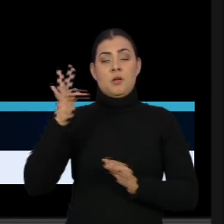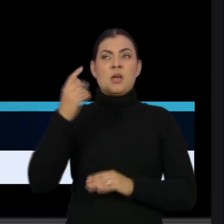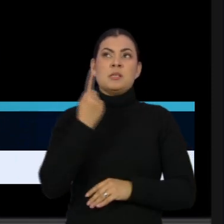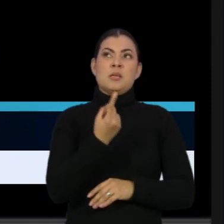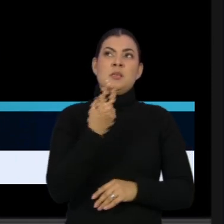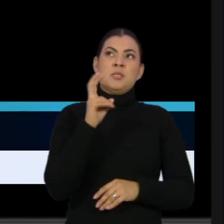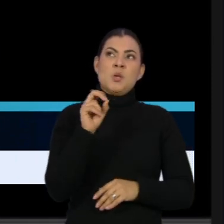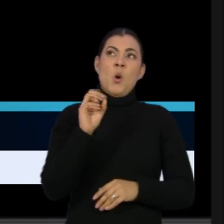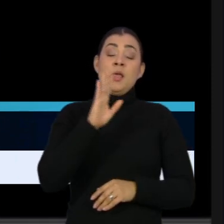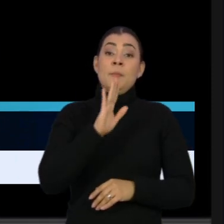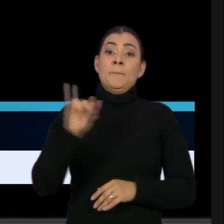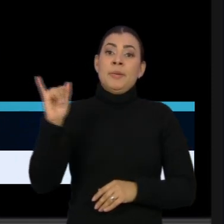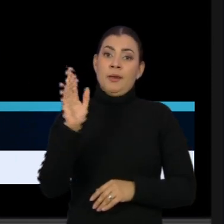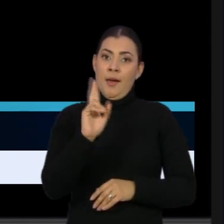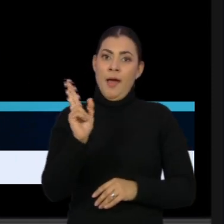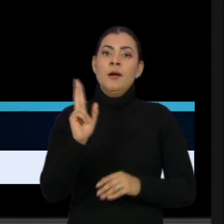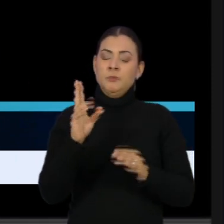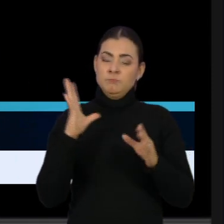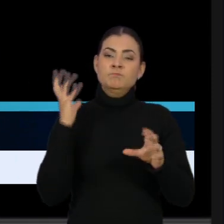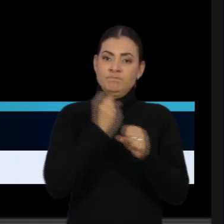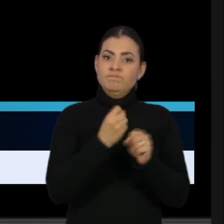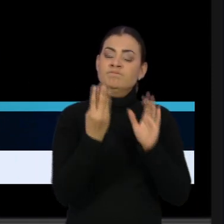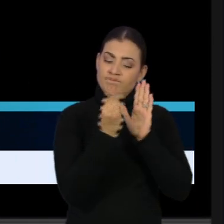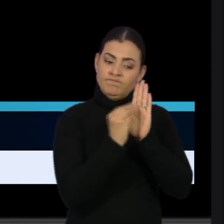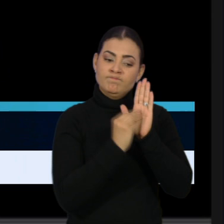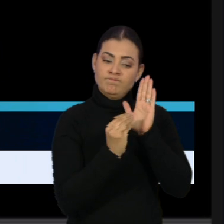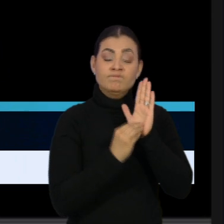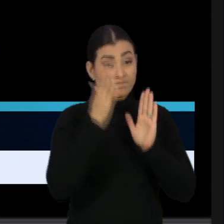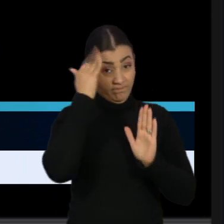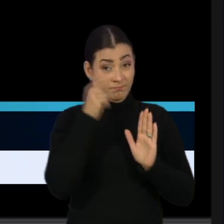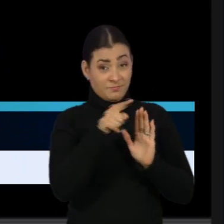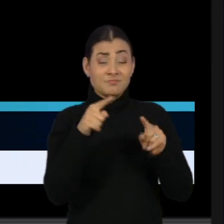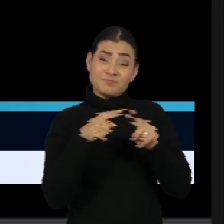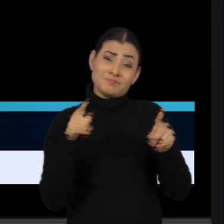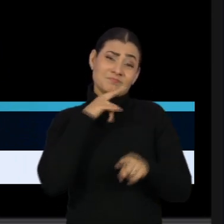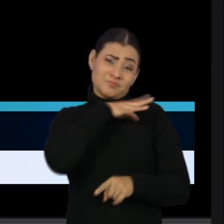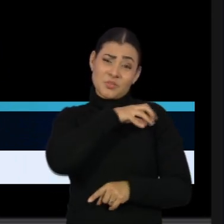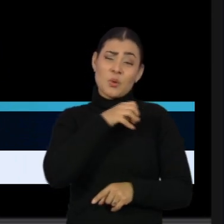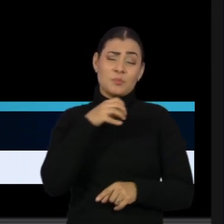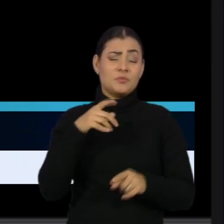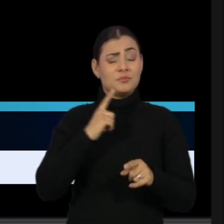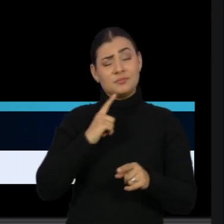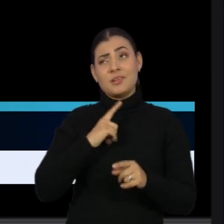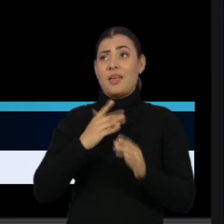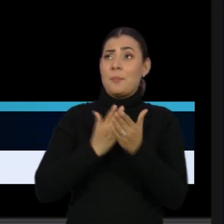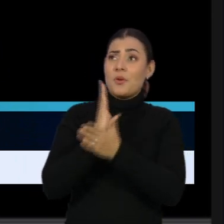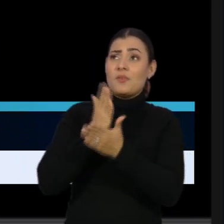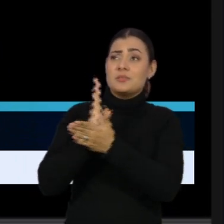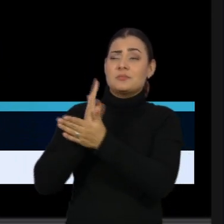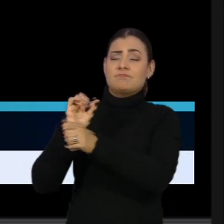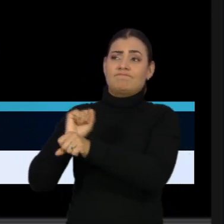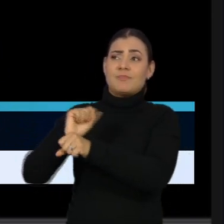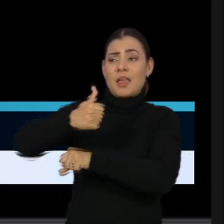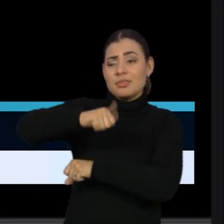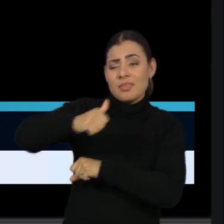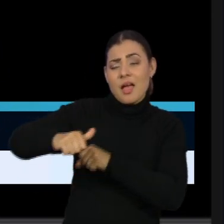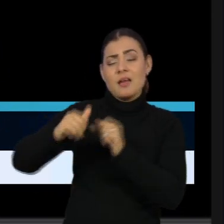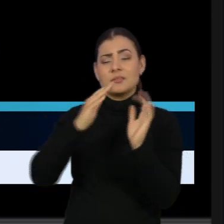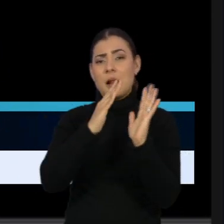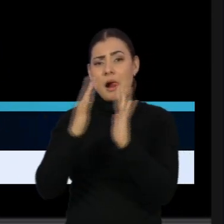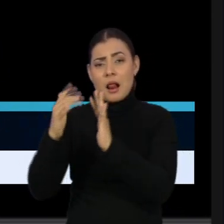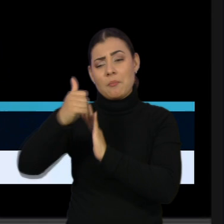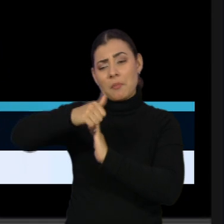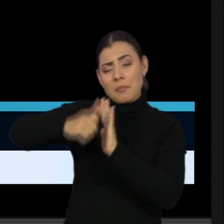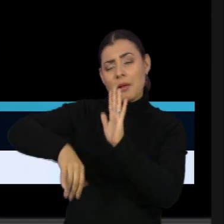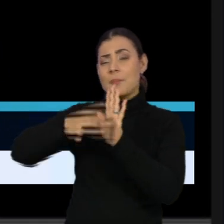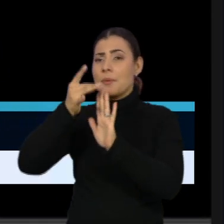bilhões de reais. E é óbvio que passa por muitas aprovações, análises, muitas